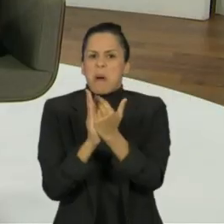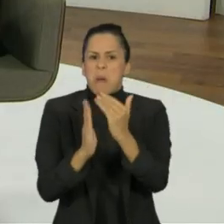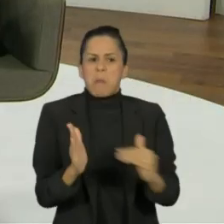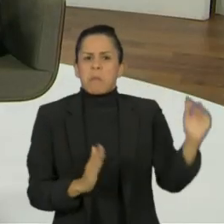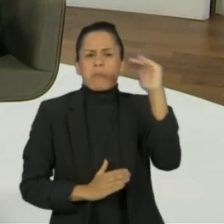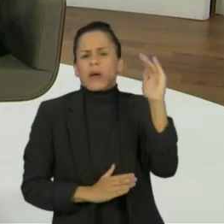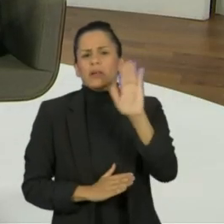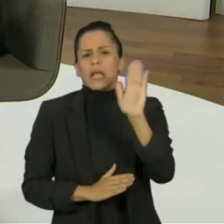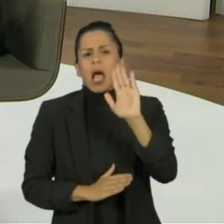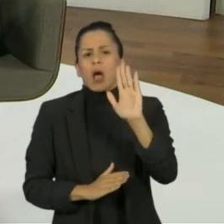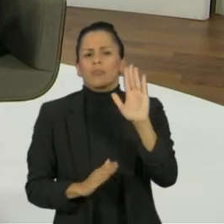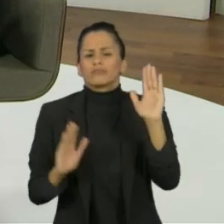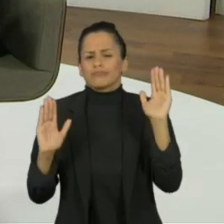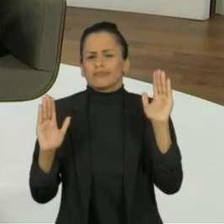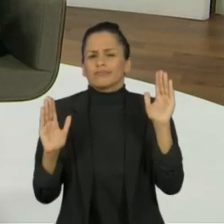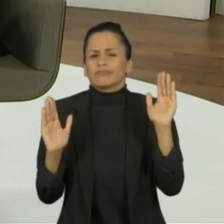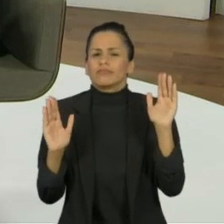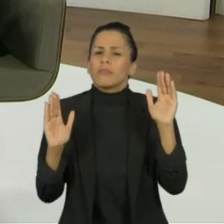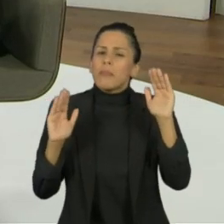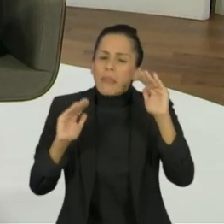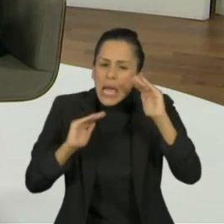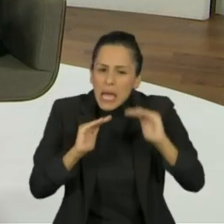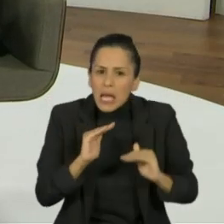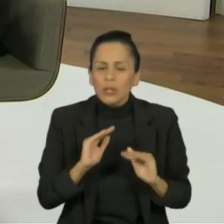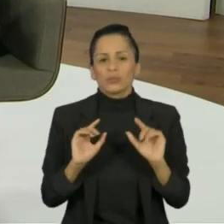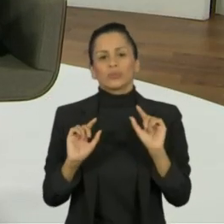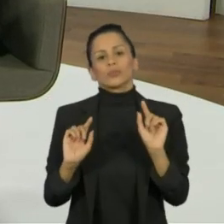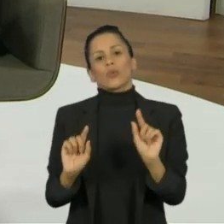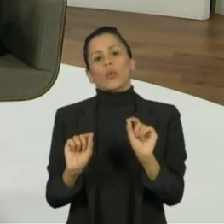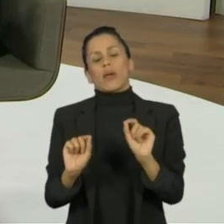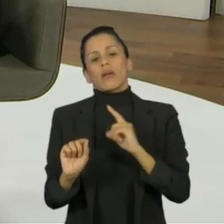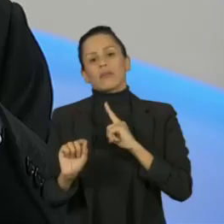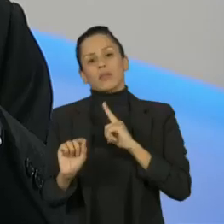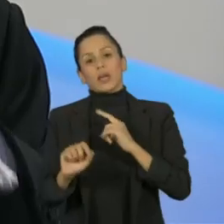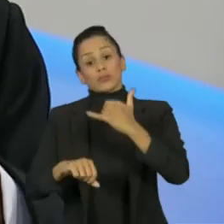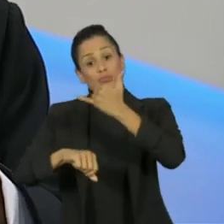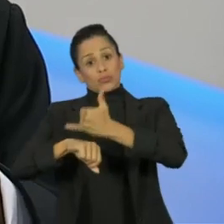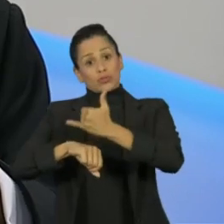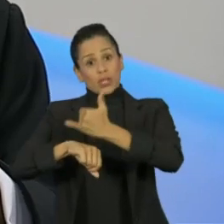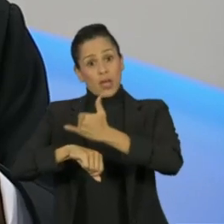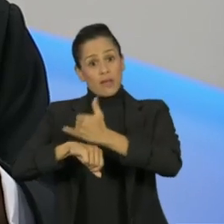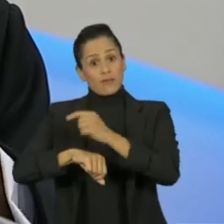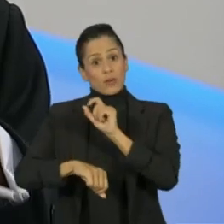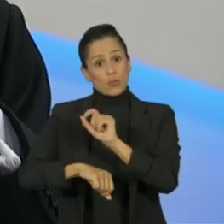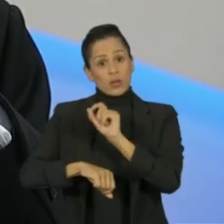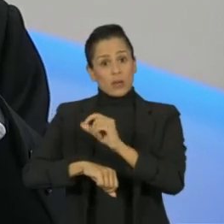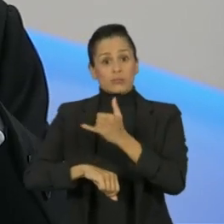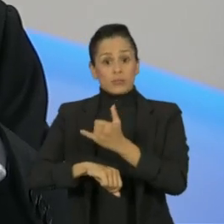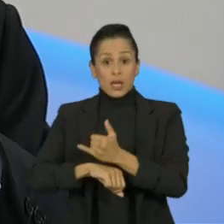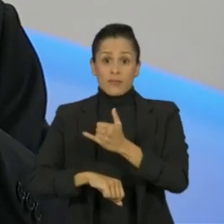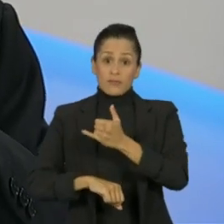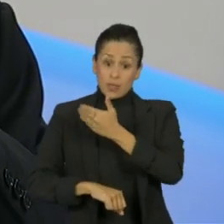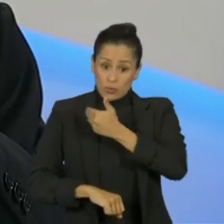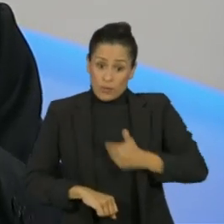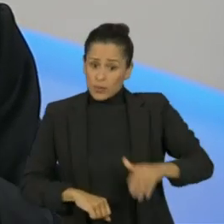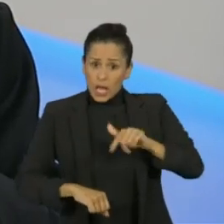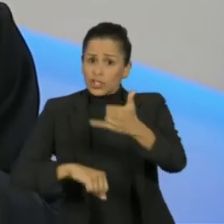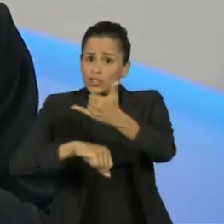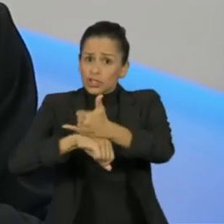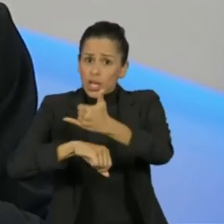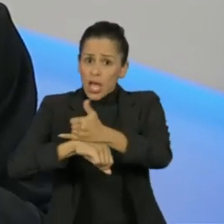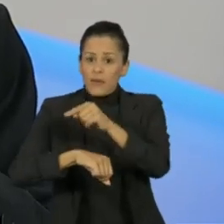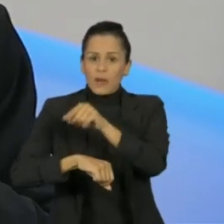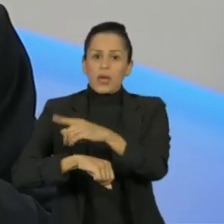de governo. O presidente é eleito por um mandato para ser chefe de Estado e vai ter competências de